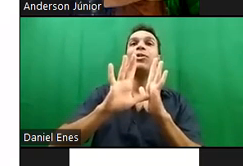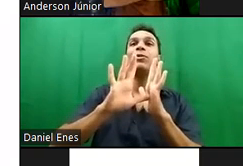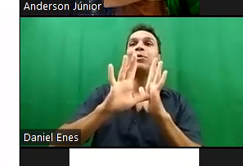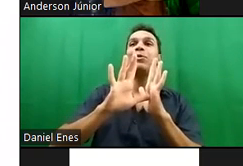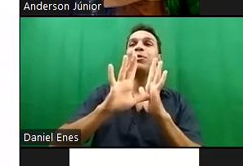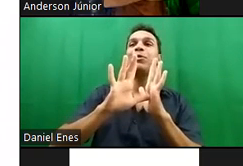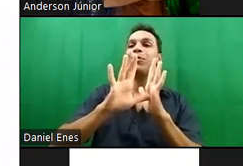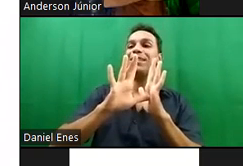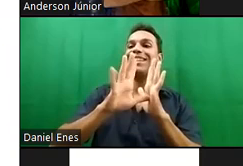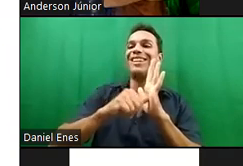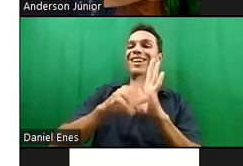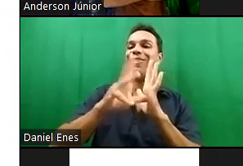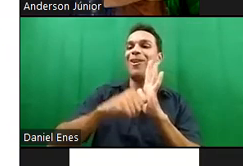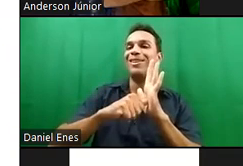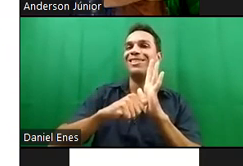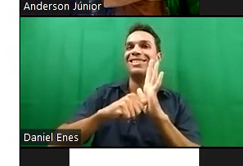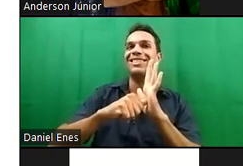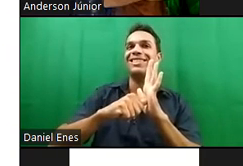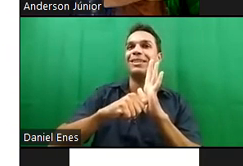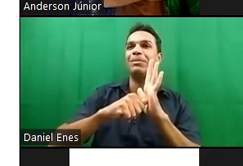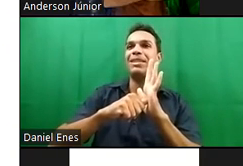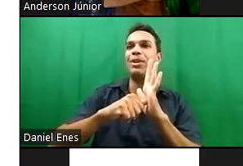E aí, quando eu vou fazer ladrão, ó,